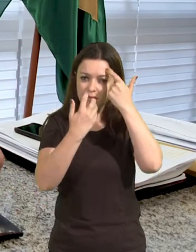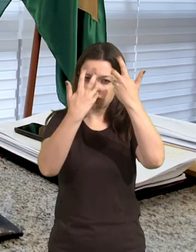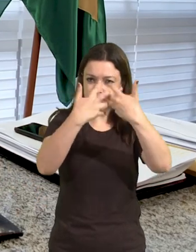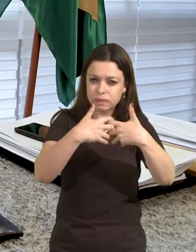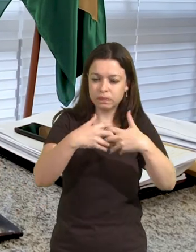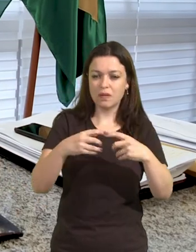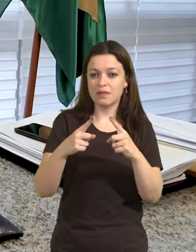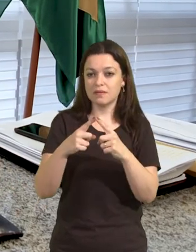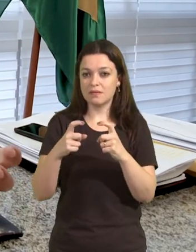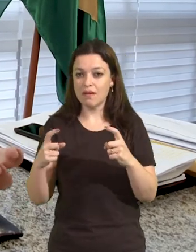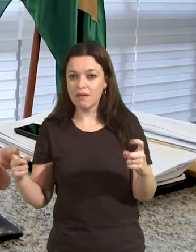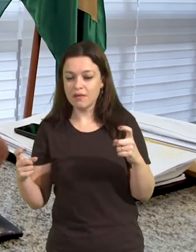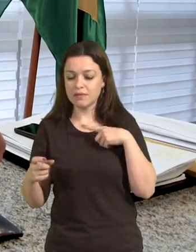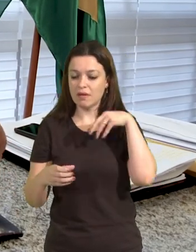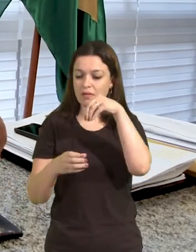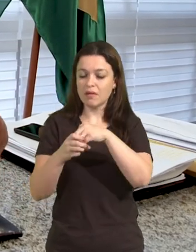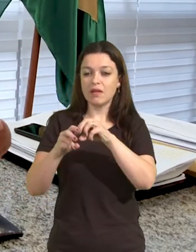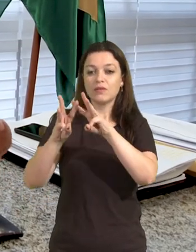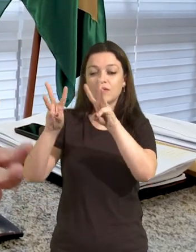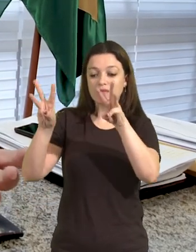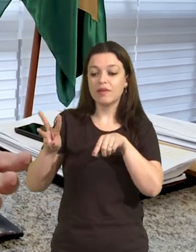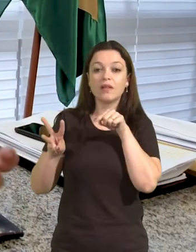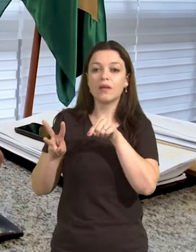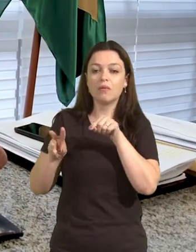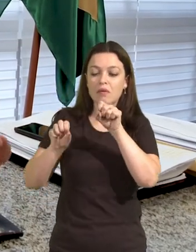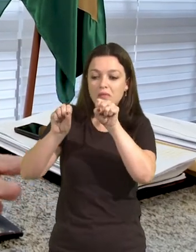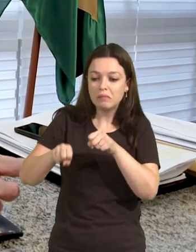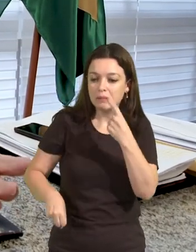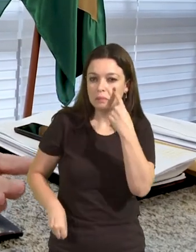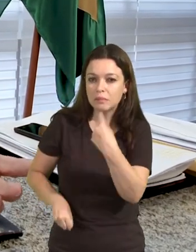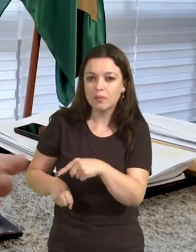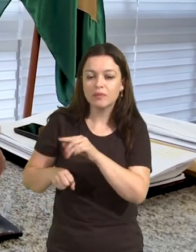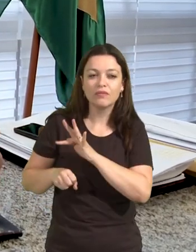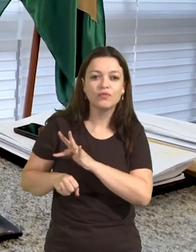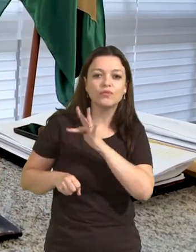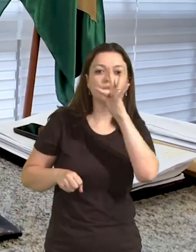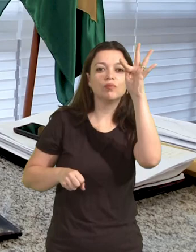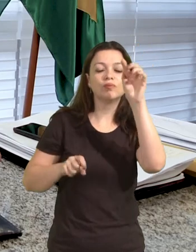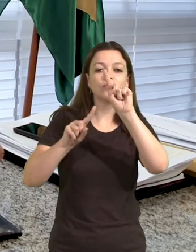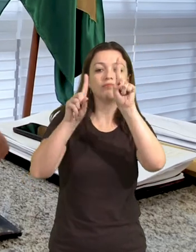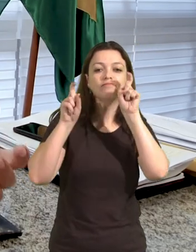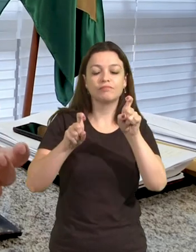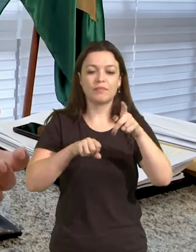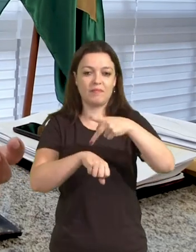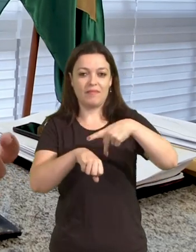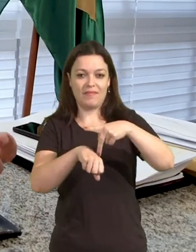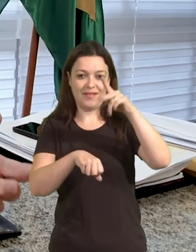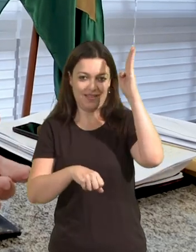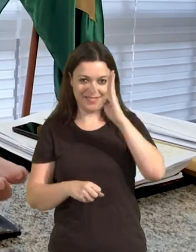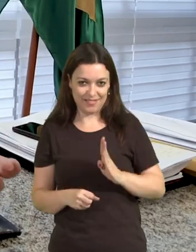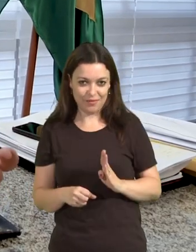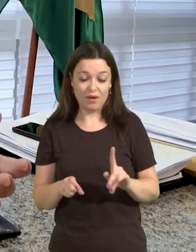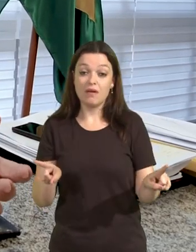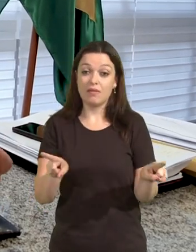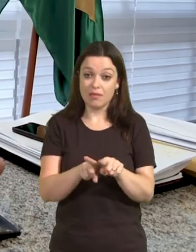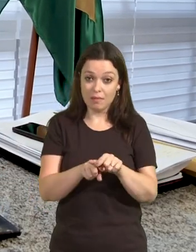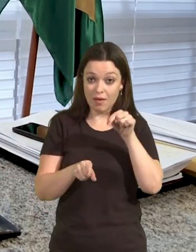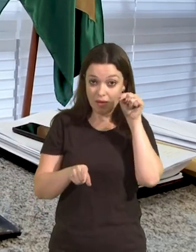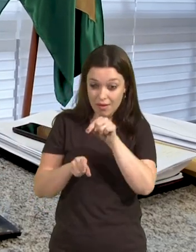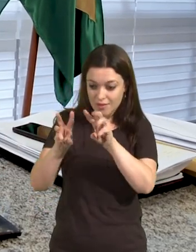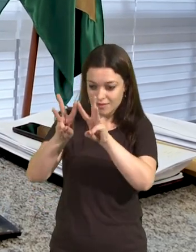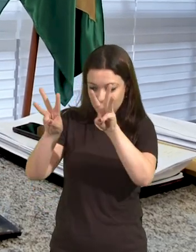ciência e onde se vislumbra o futuro da nossa nação. Além dessa função